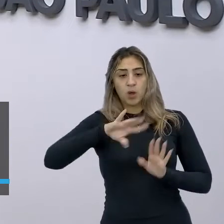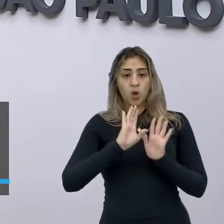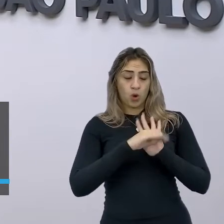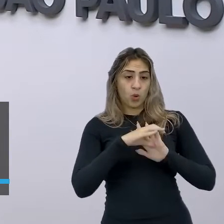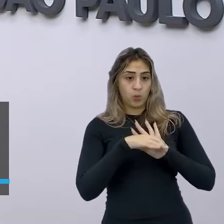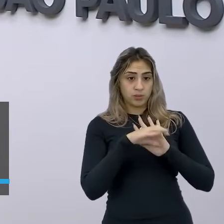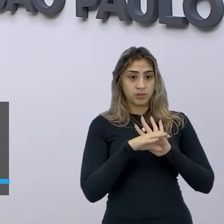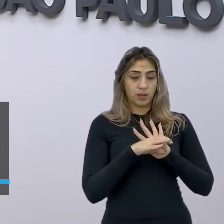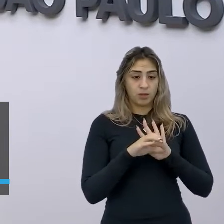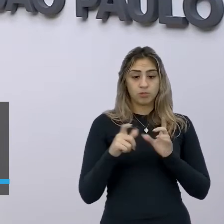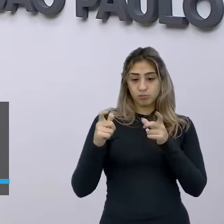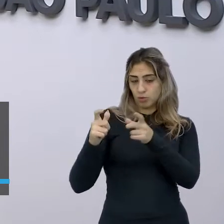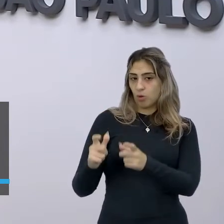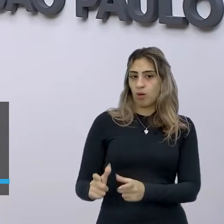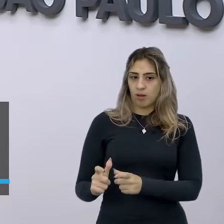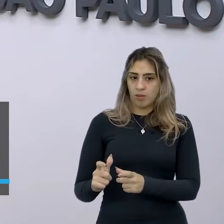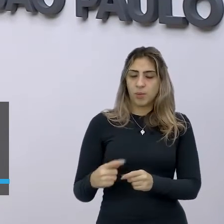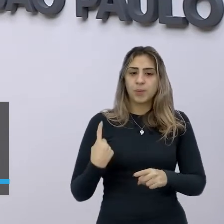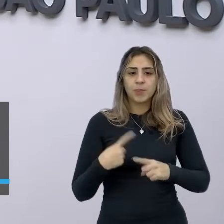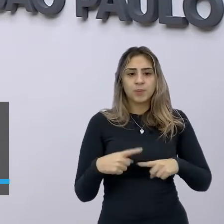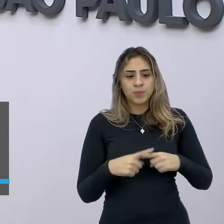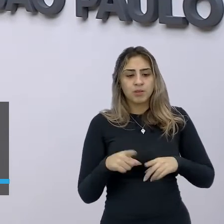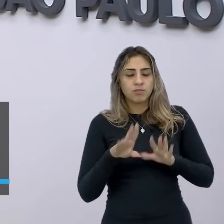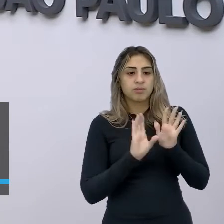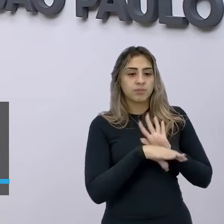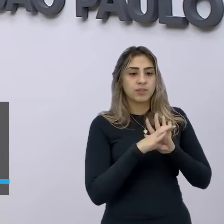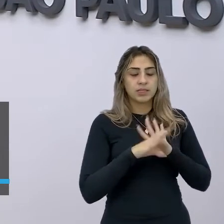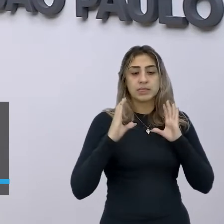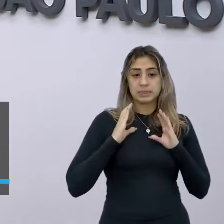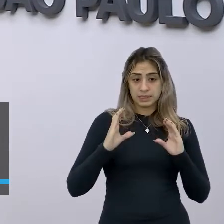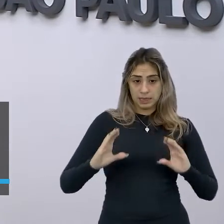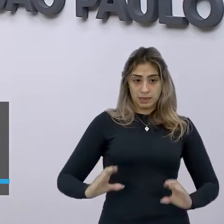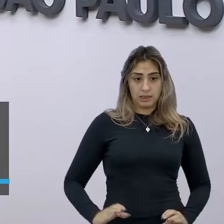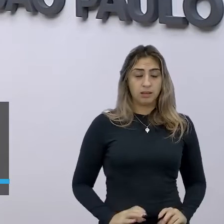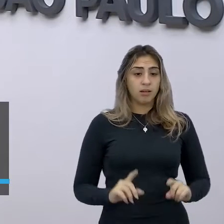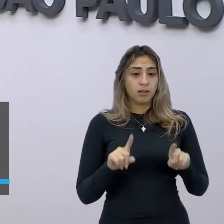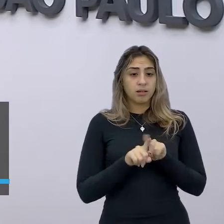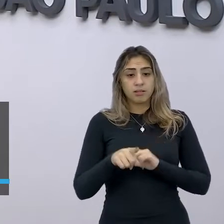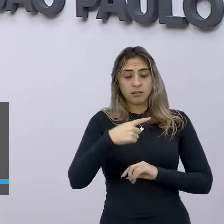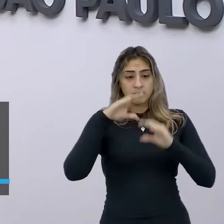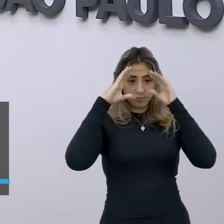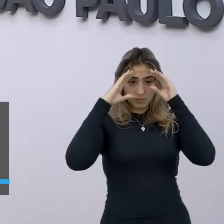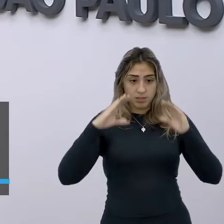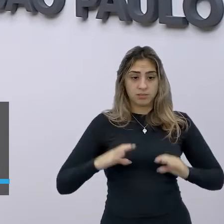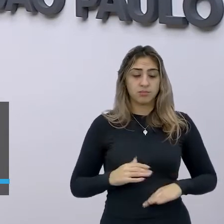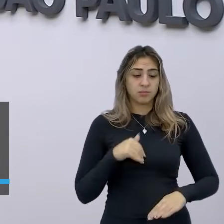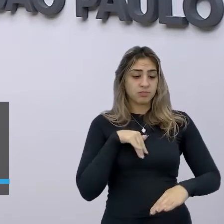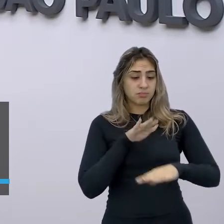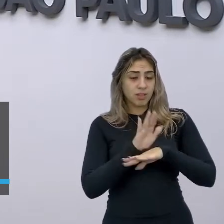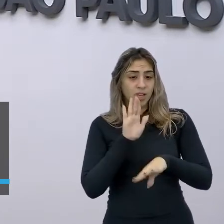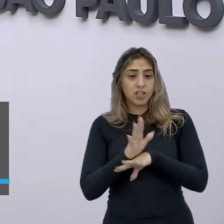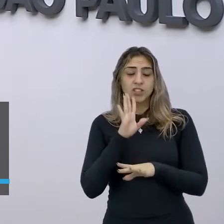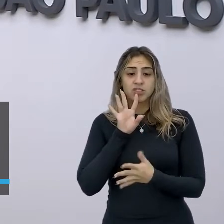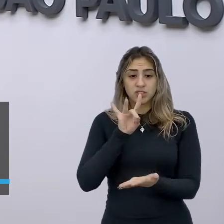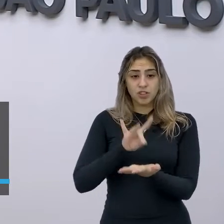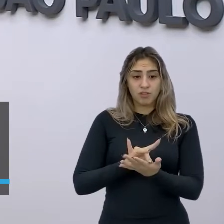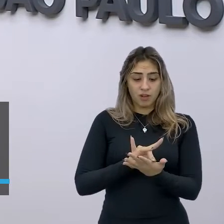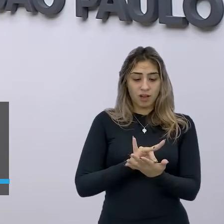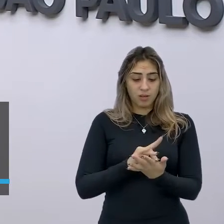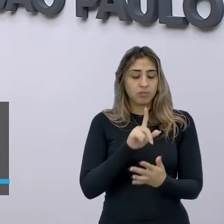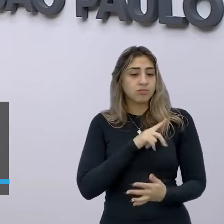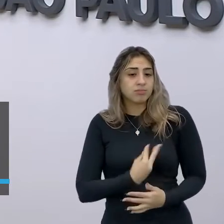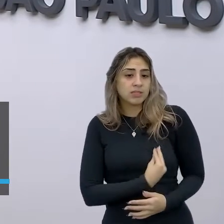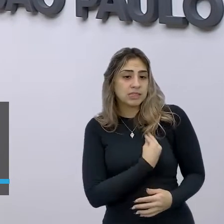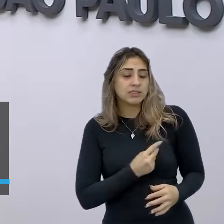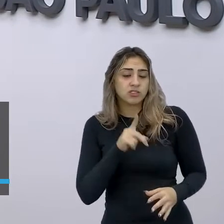aí de Estado-nação. Porque para o conceito de cidadania ele ser contemplado de fato, deve haver